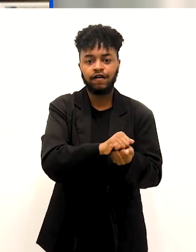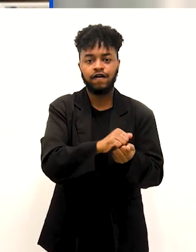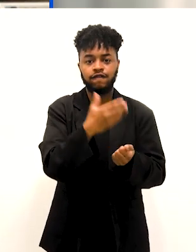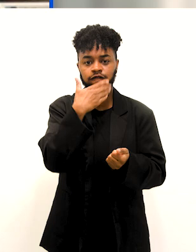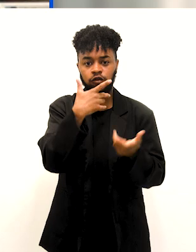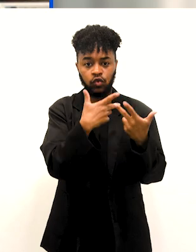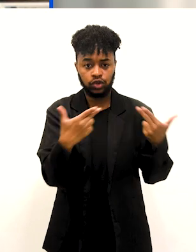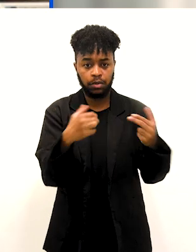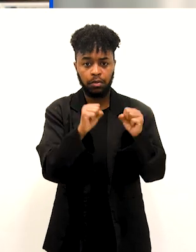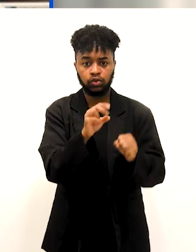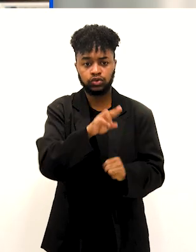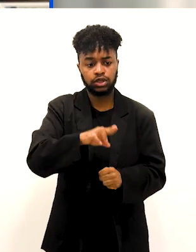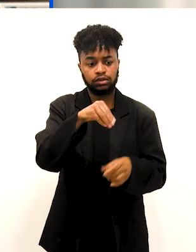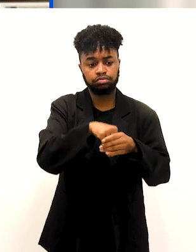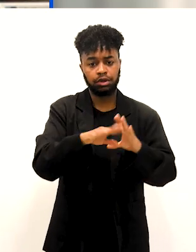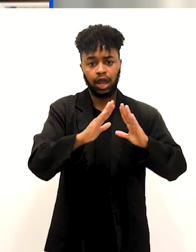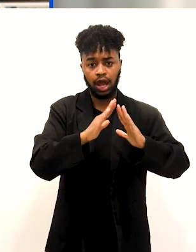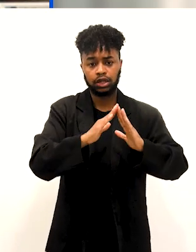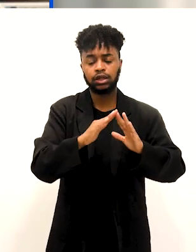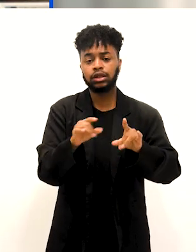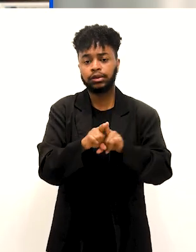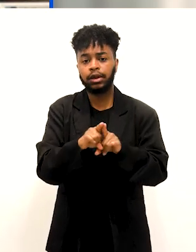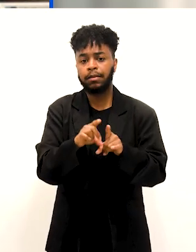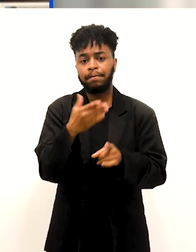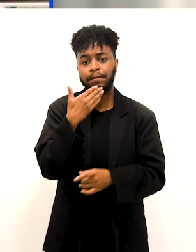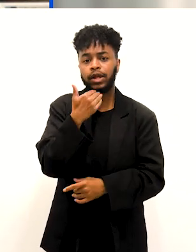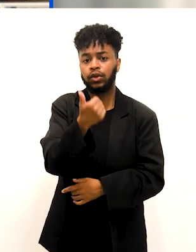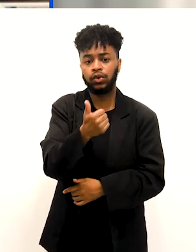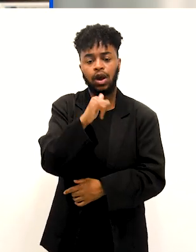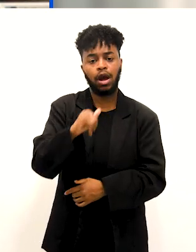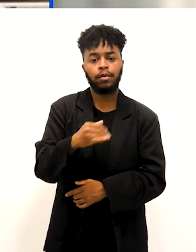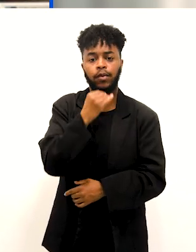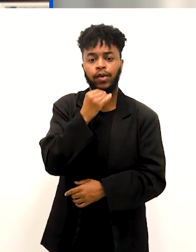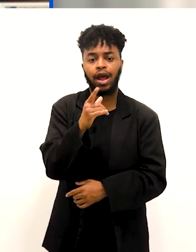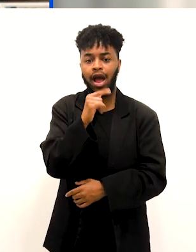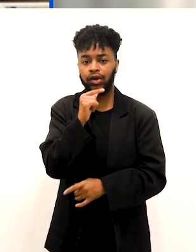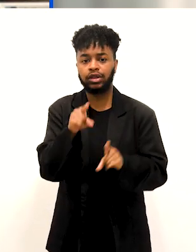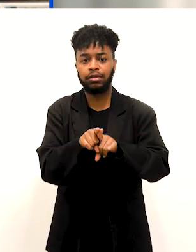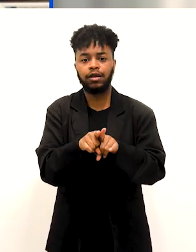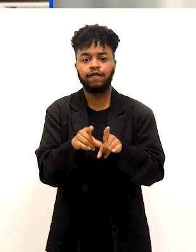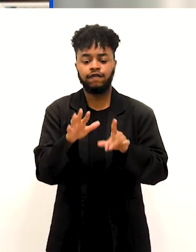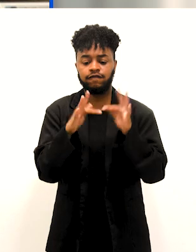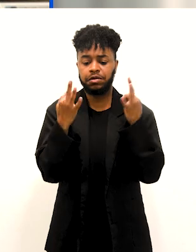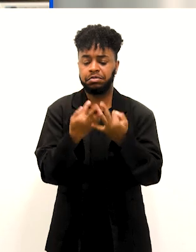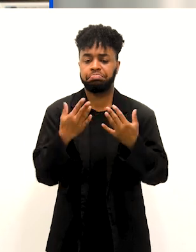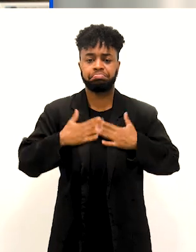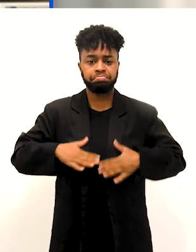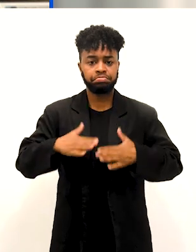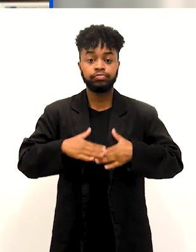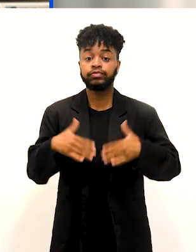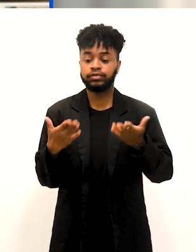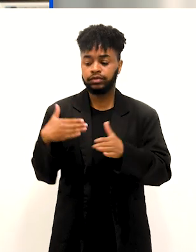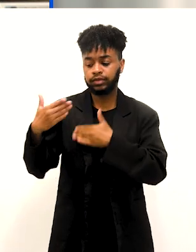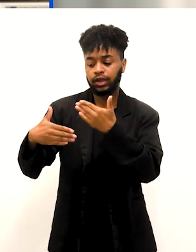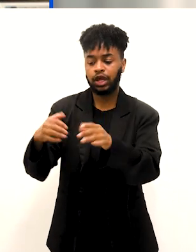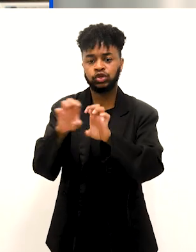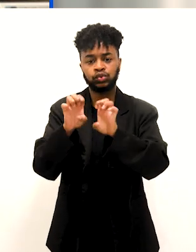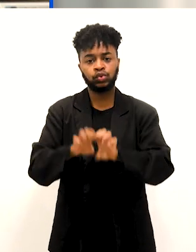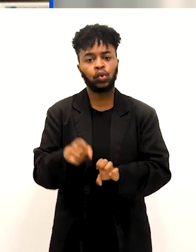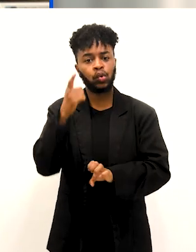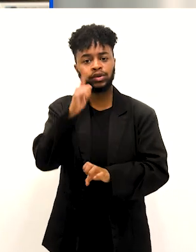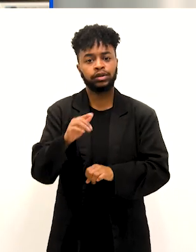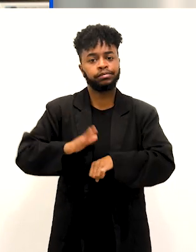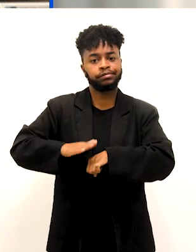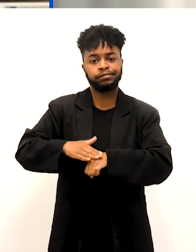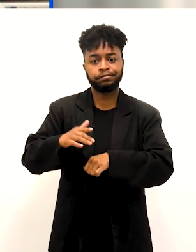seu jardim, aquilo melhorou muito o aproveitamento de água e a tranquilidade da nossa família. Então, ao longo do tempo, essas estruturas se pagam muito bem.